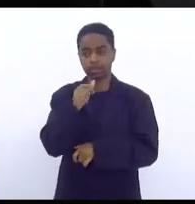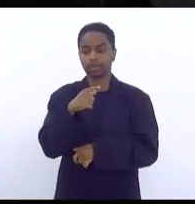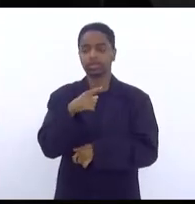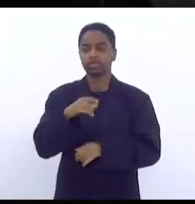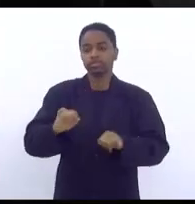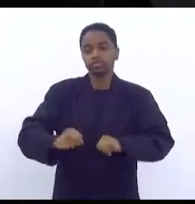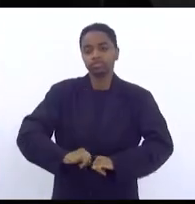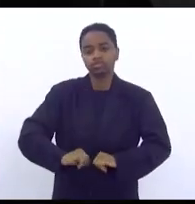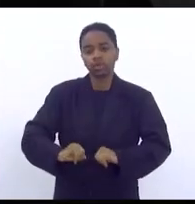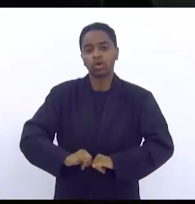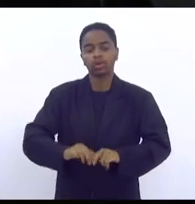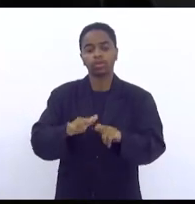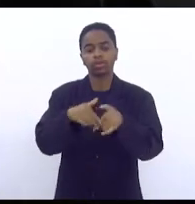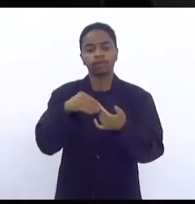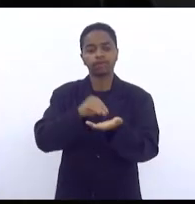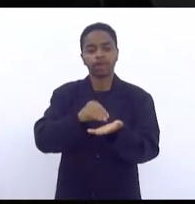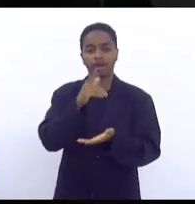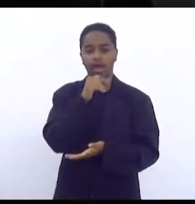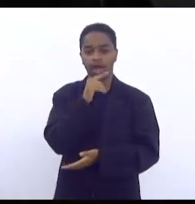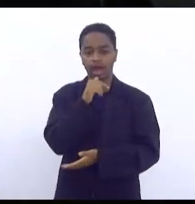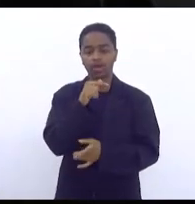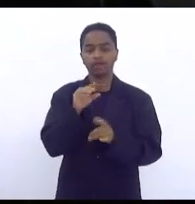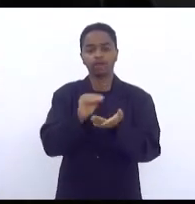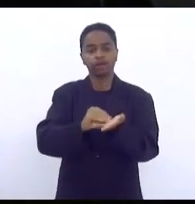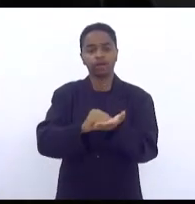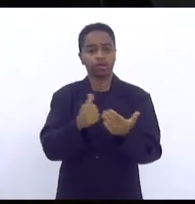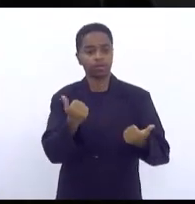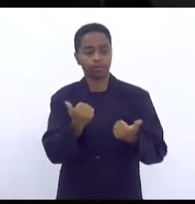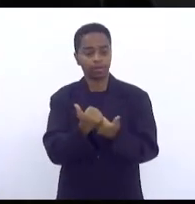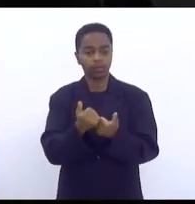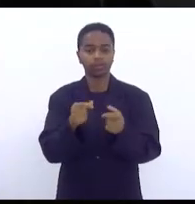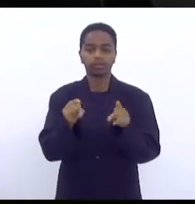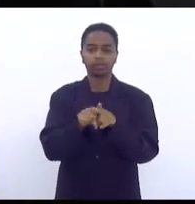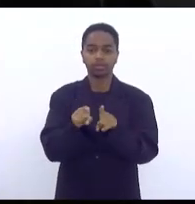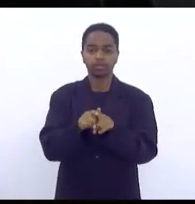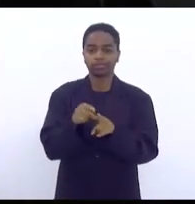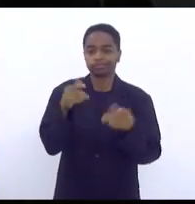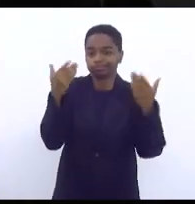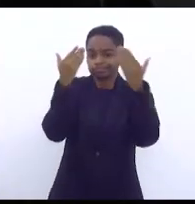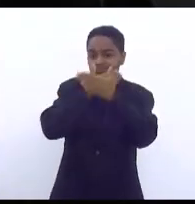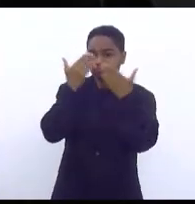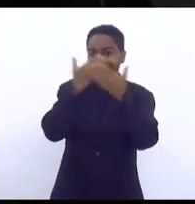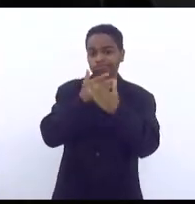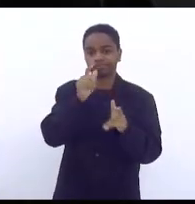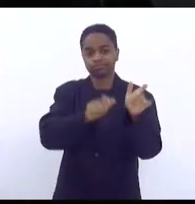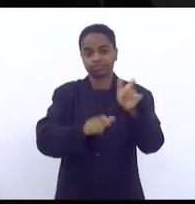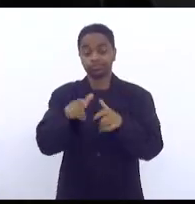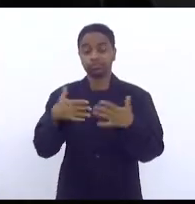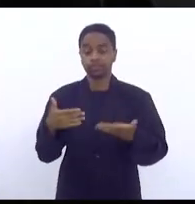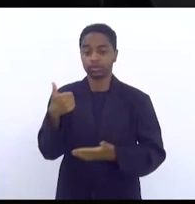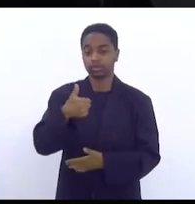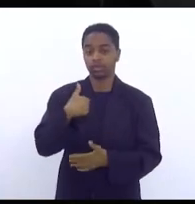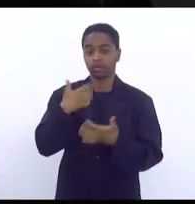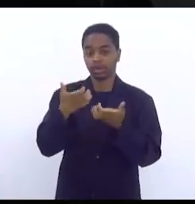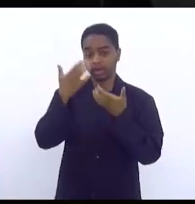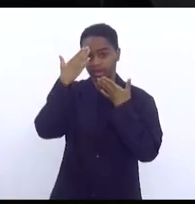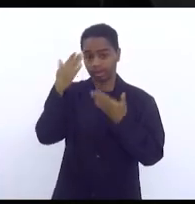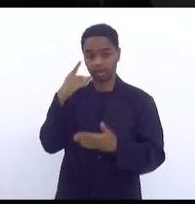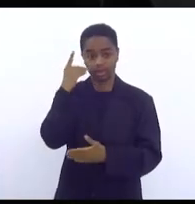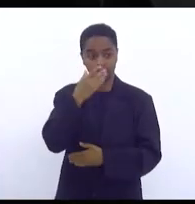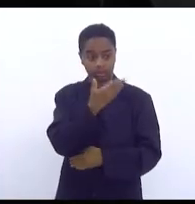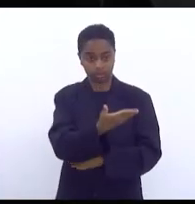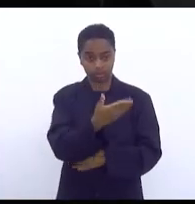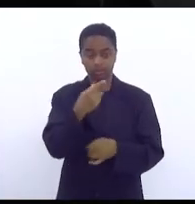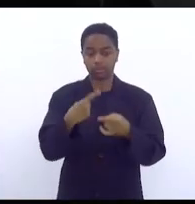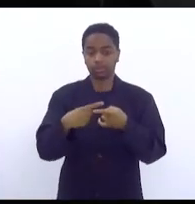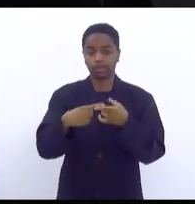sofrido com essa falta de água de apoio eh e essa invisibilidade Então primeiramente queria agradecer a deputada